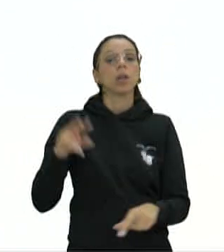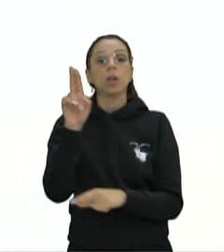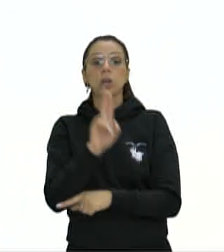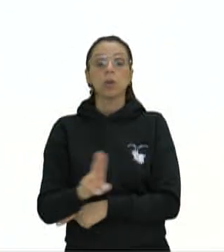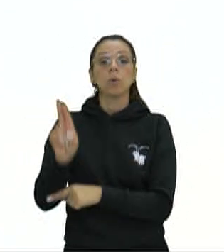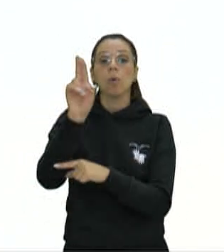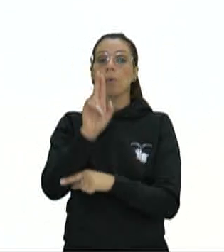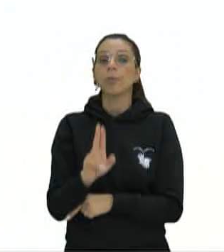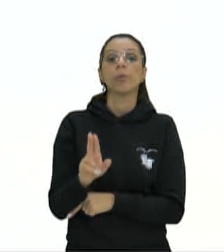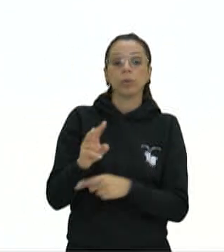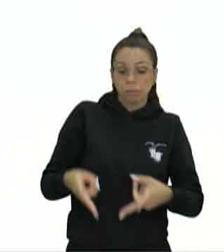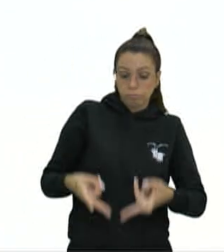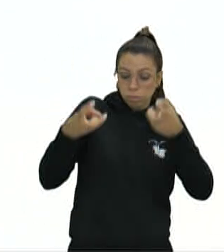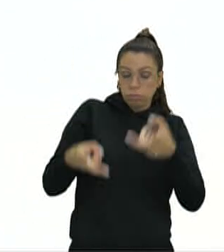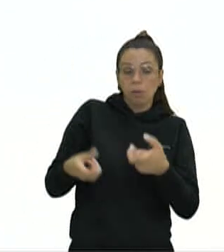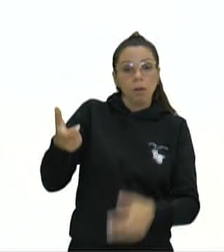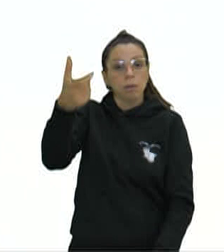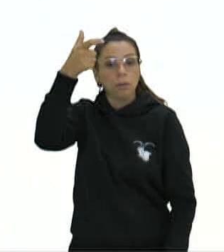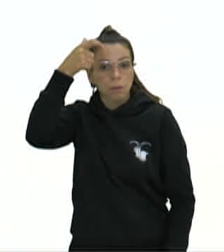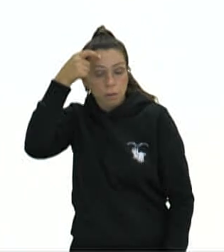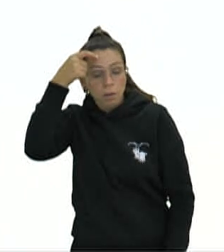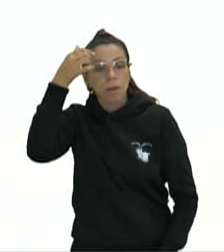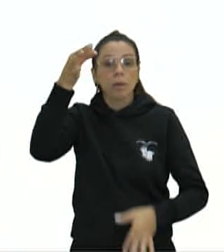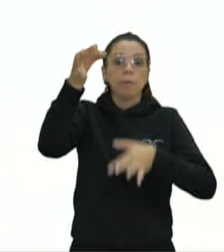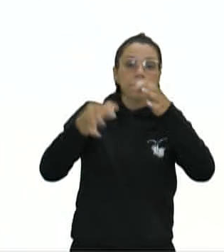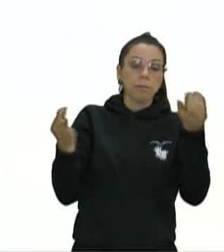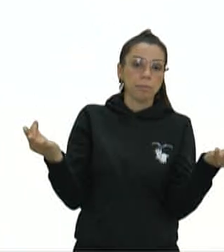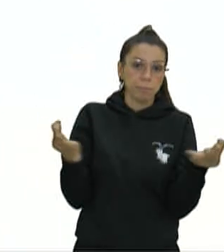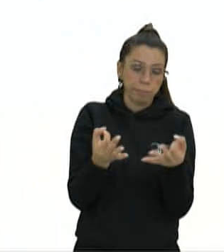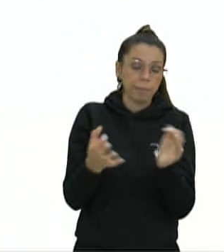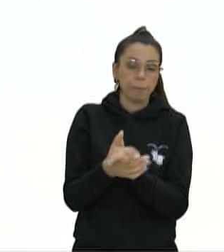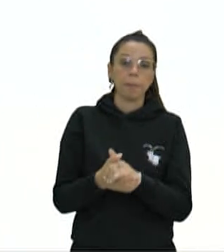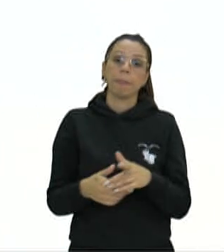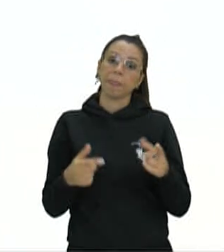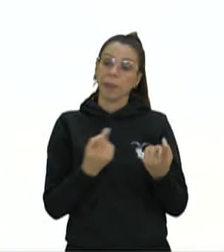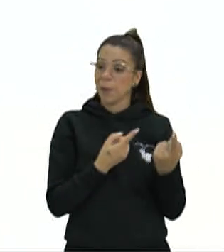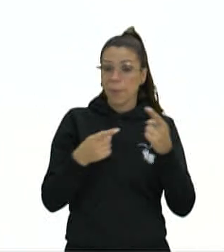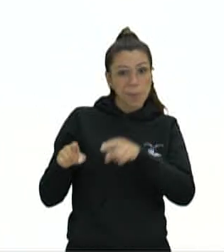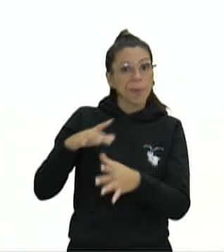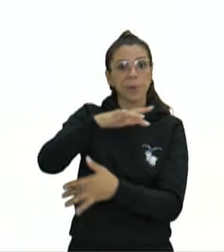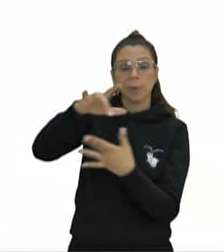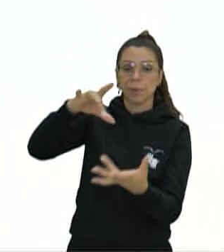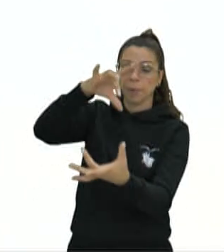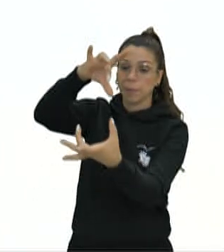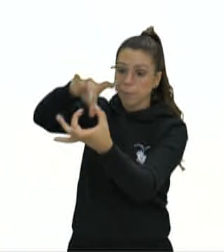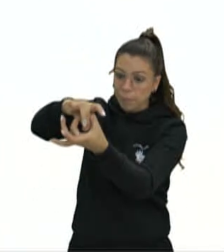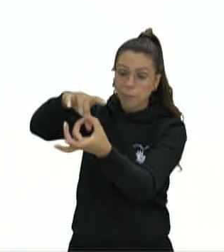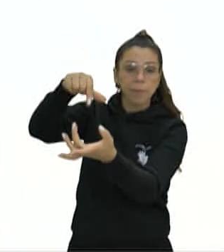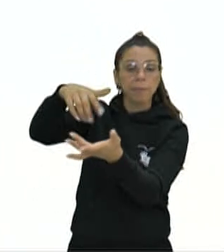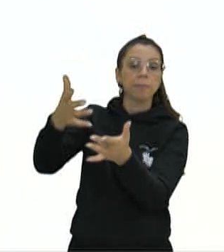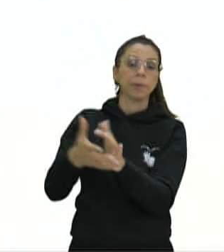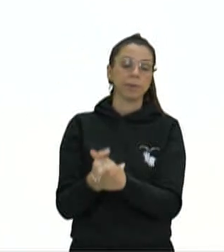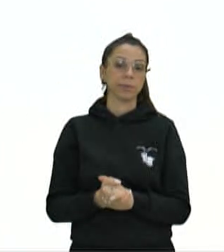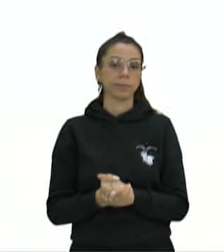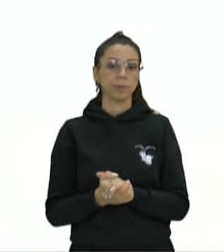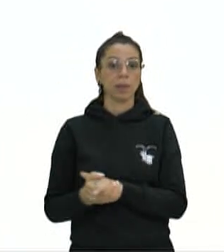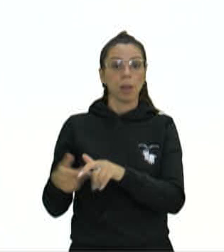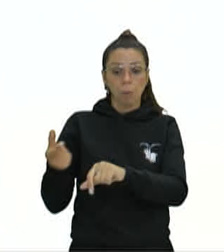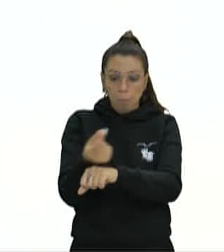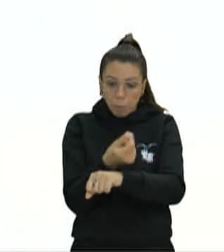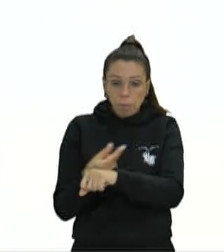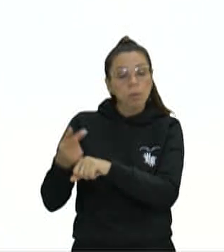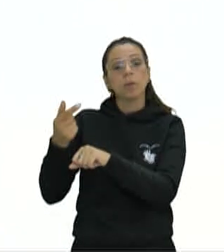justa. Ou seja, esses movimentos não se opõem ao fenômeno globalizador, mas à globalização no molde capitalista